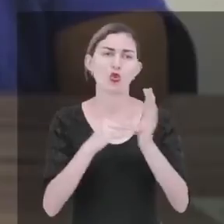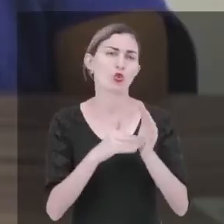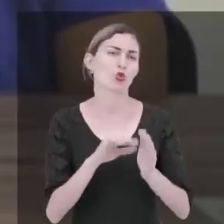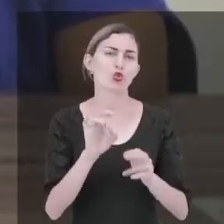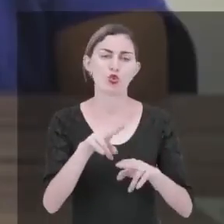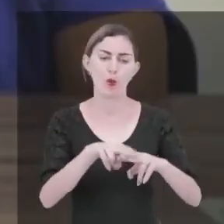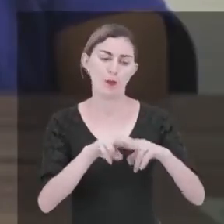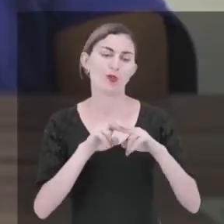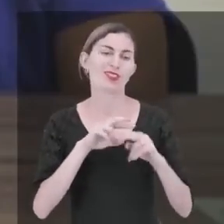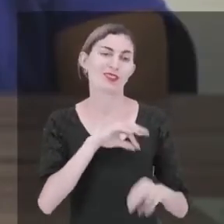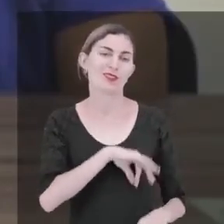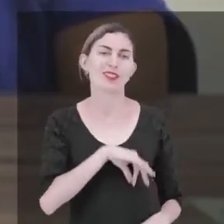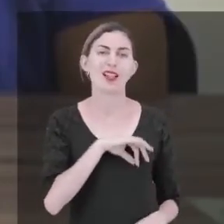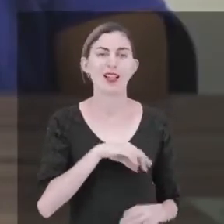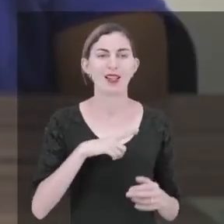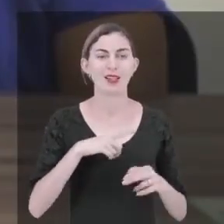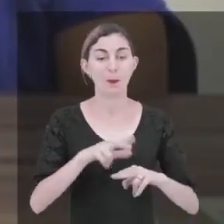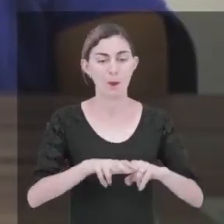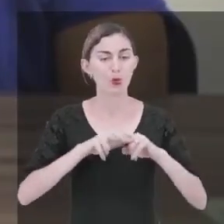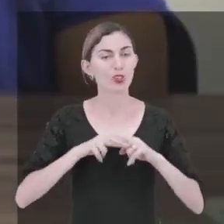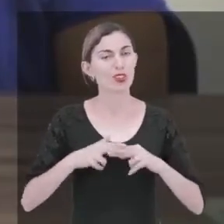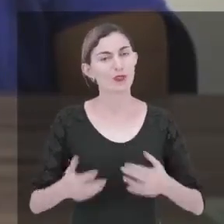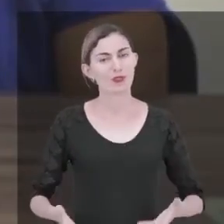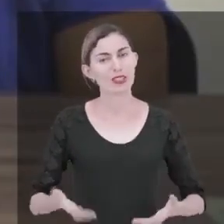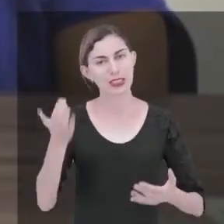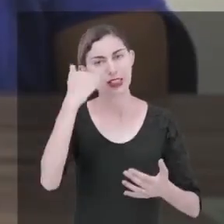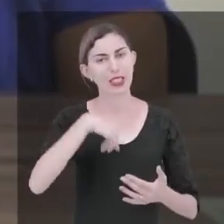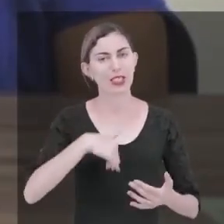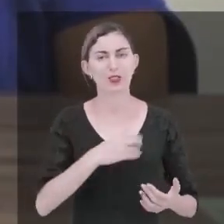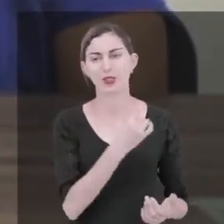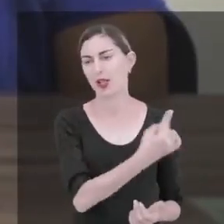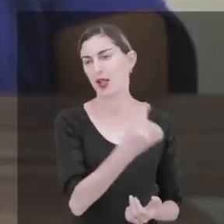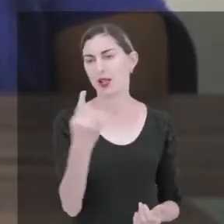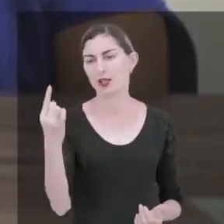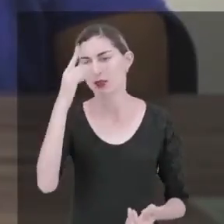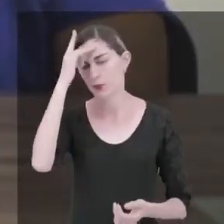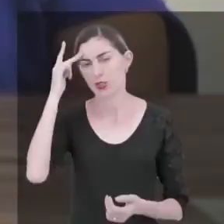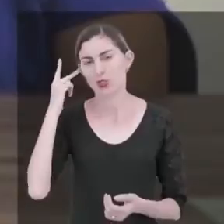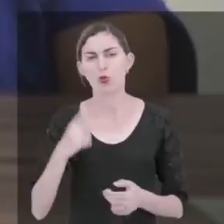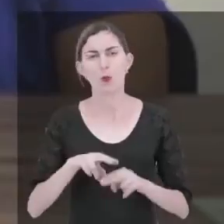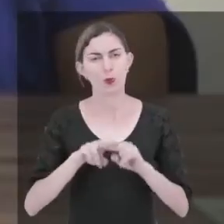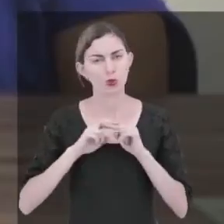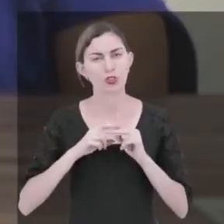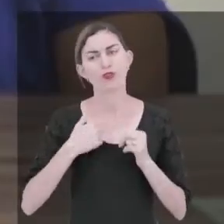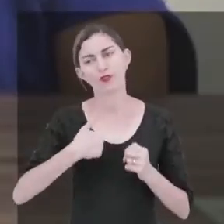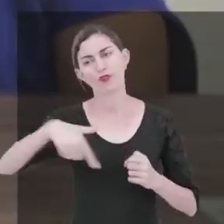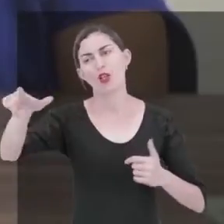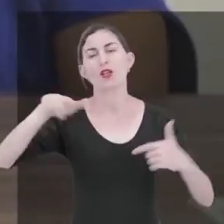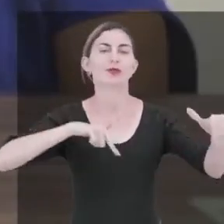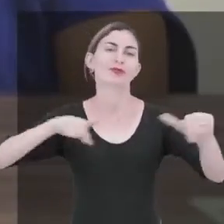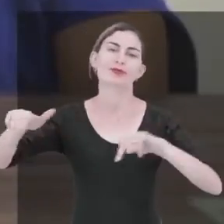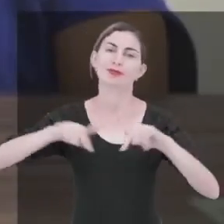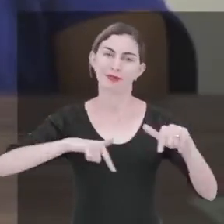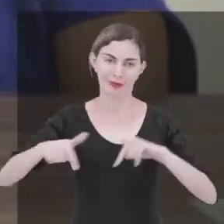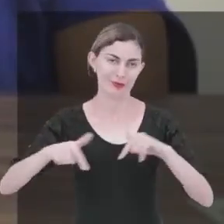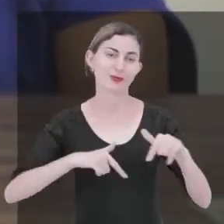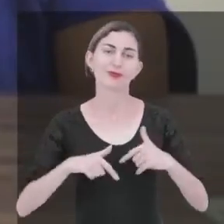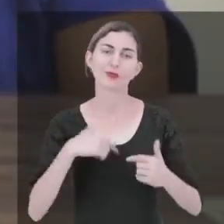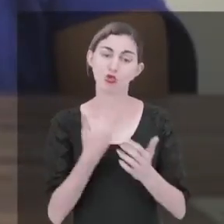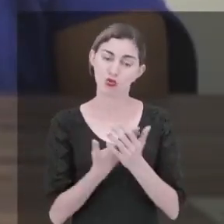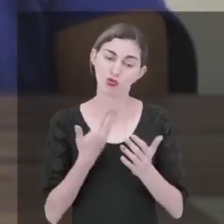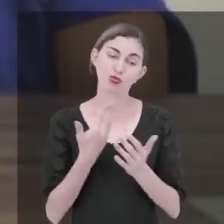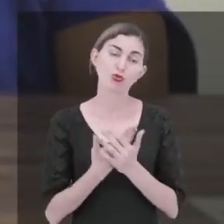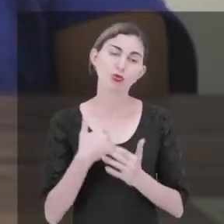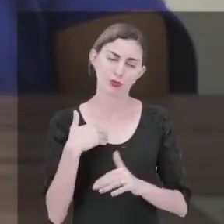tudo isso só por causa do salário. Existem motivações internas de cada pessoa que faz com que ela vá ao trabalho. E